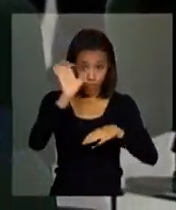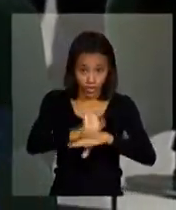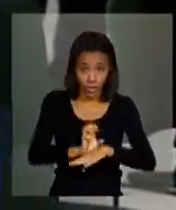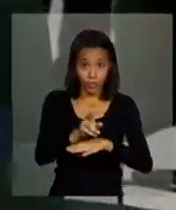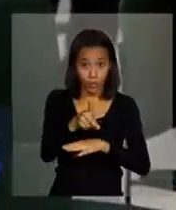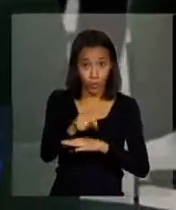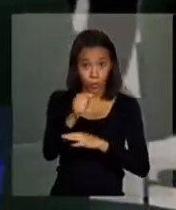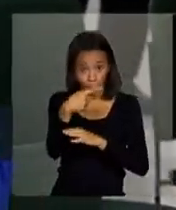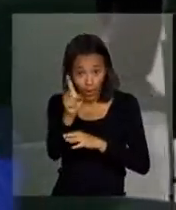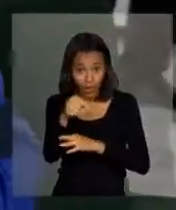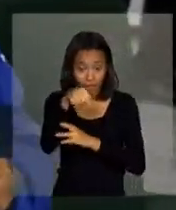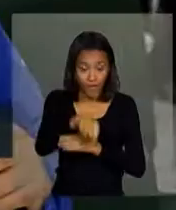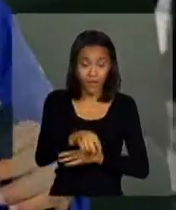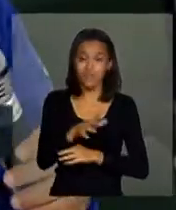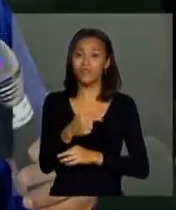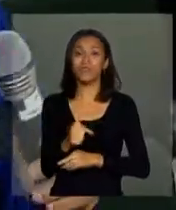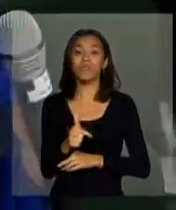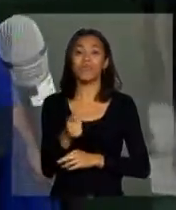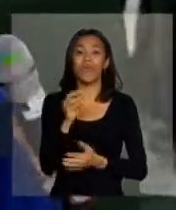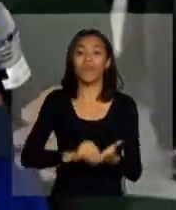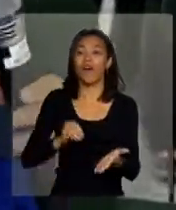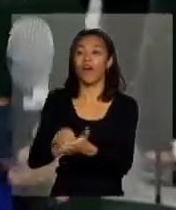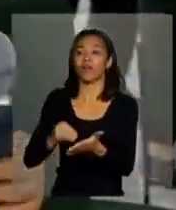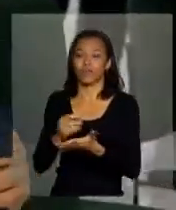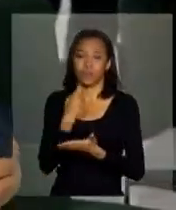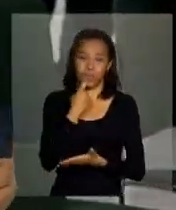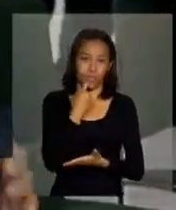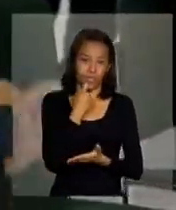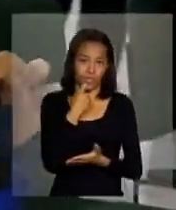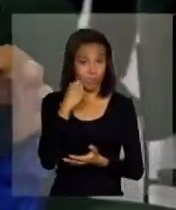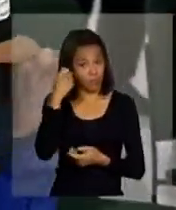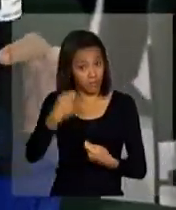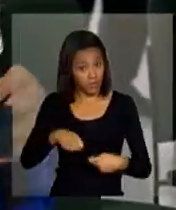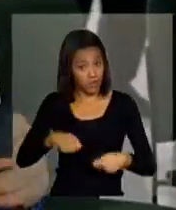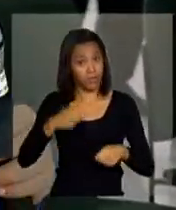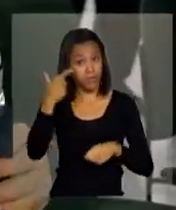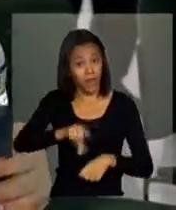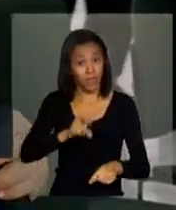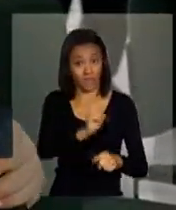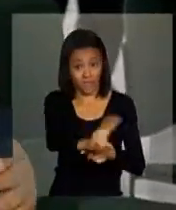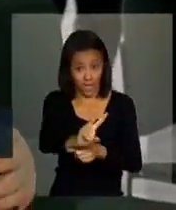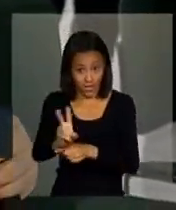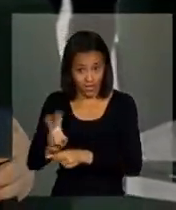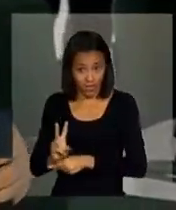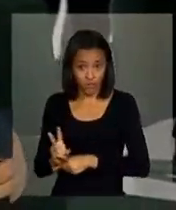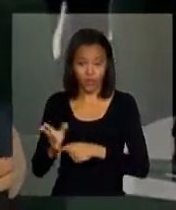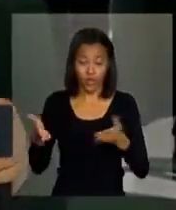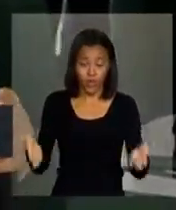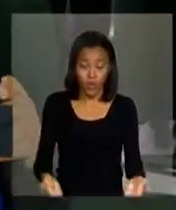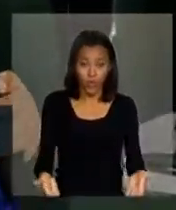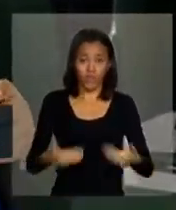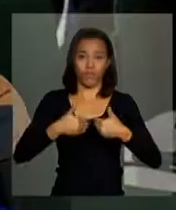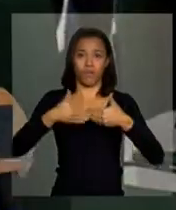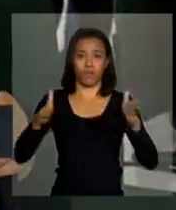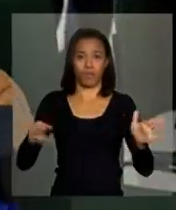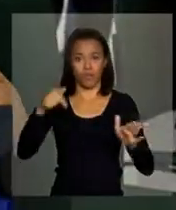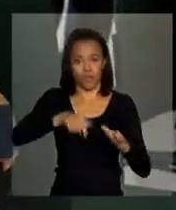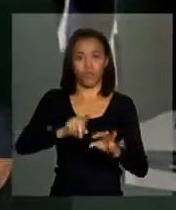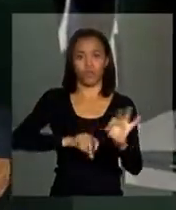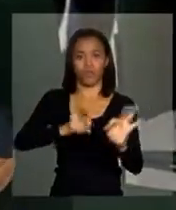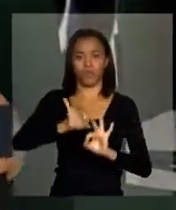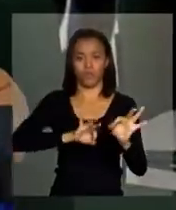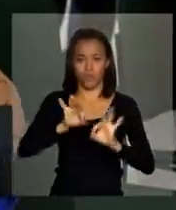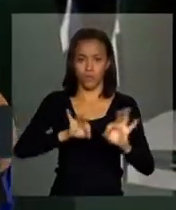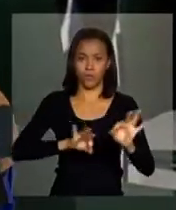a condição da falta de peixe aqui. Quer dizer, com mais fiscalização, com essa abertura que foi dada, obviamente os